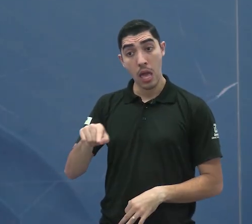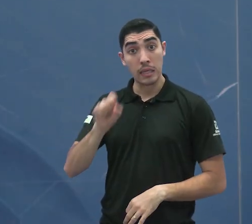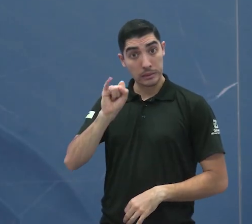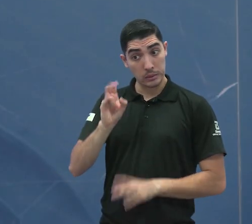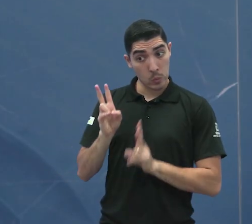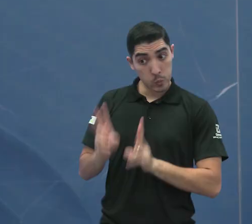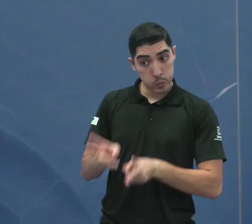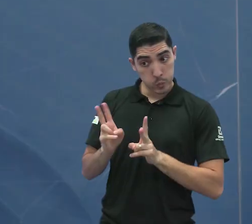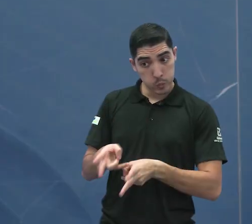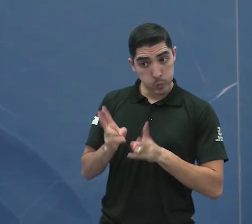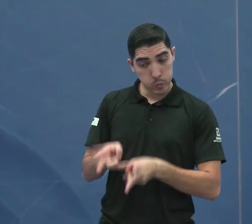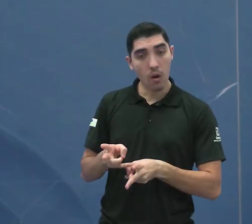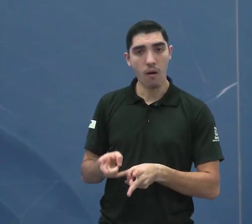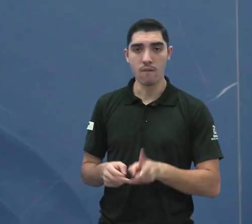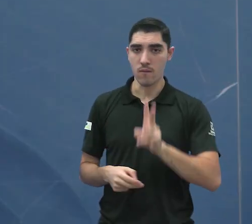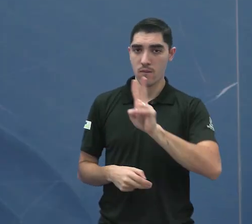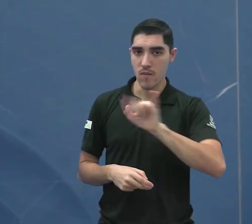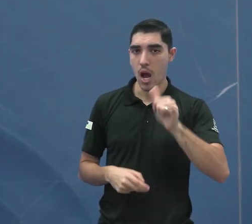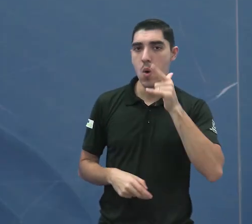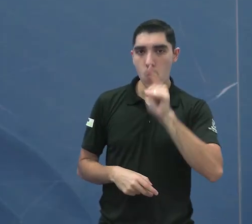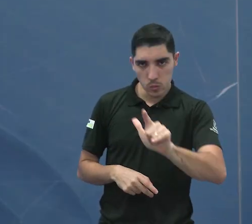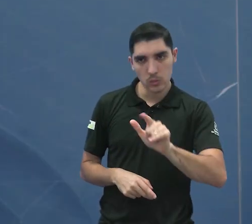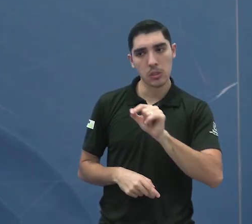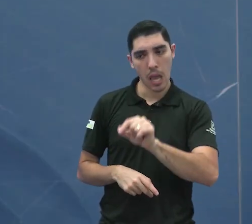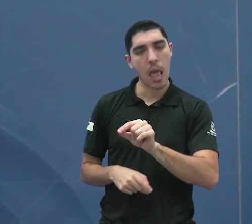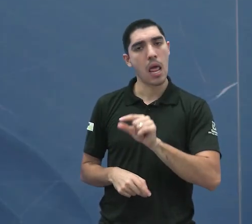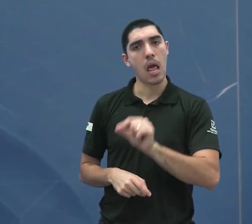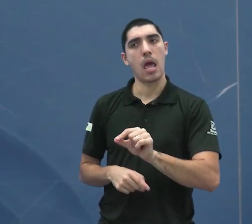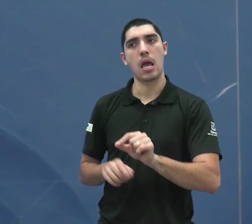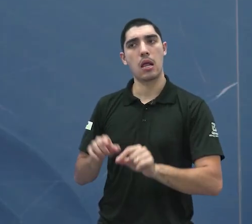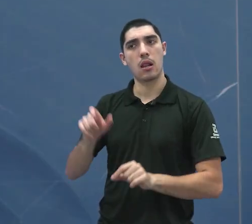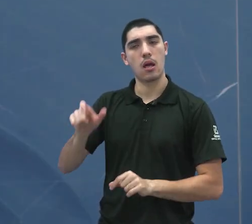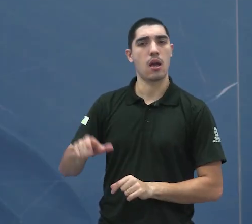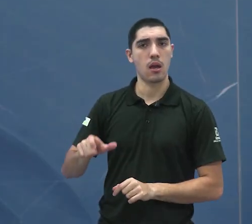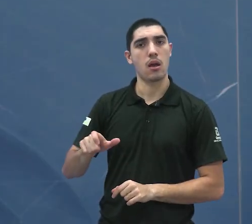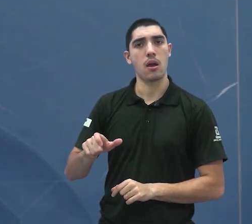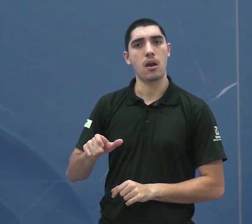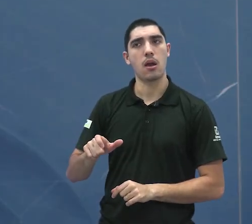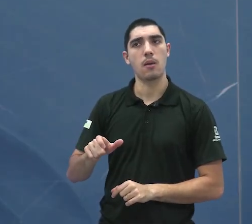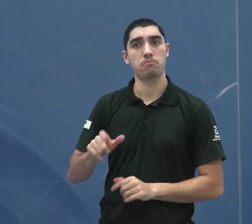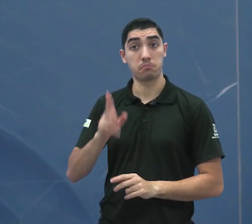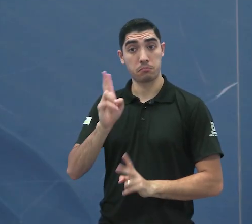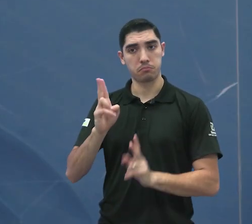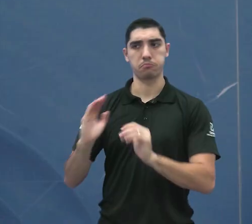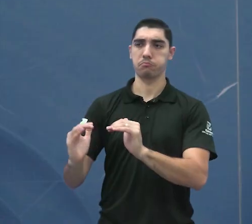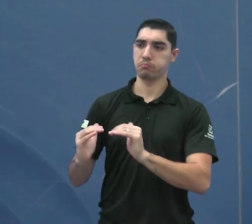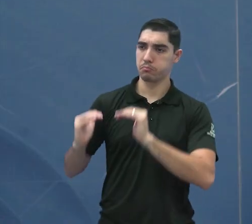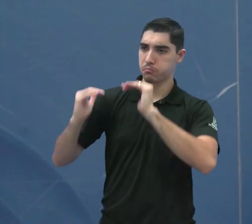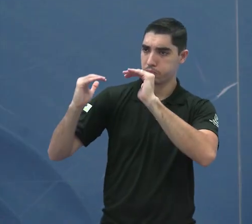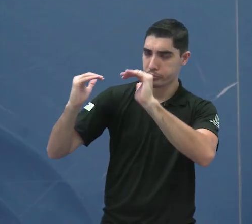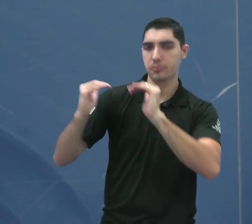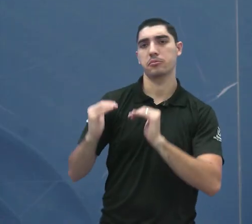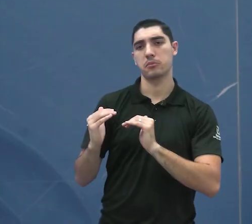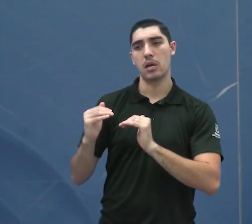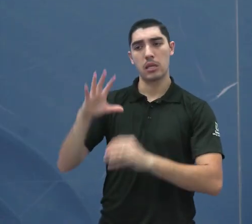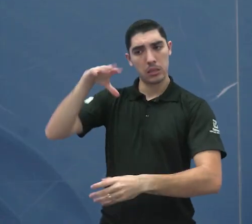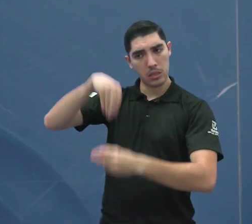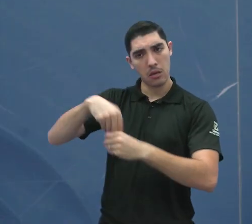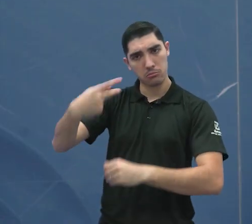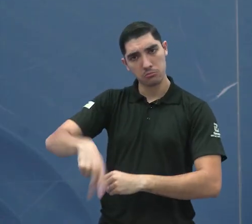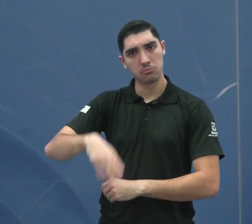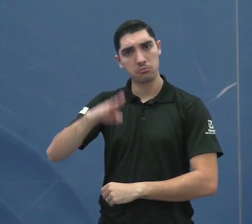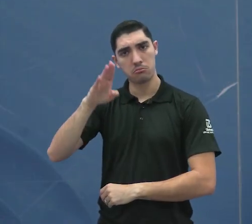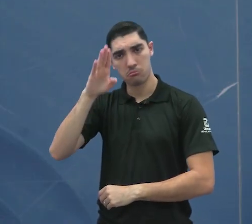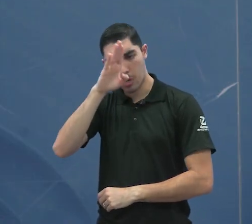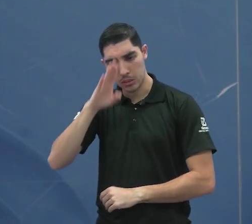forma ele vai conseguir se manter, não é? Com a sua soberania, dentro do seu território,